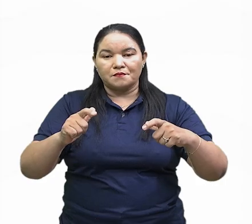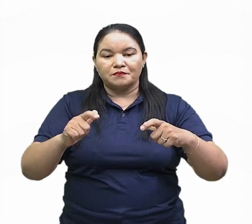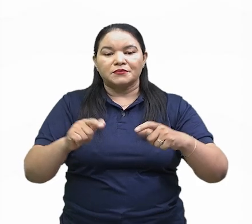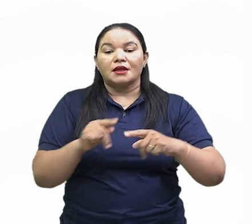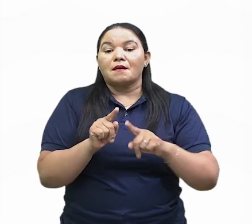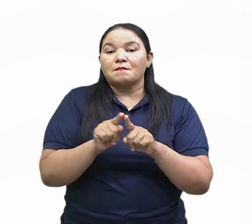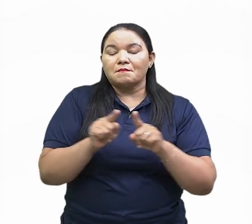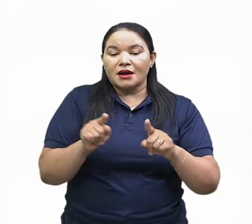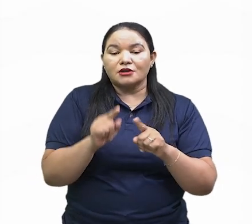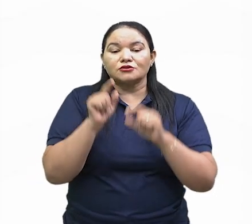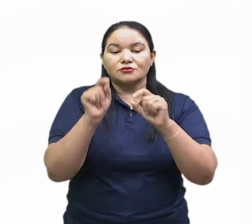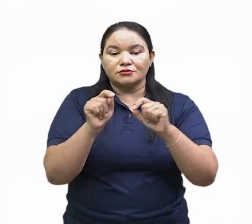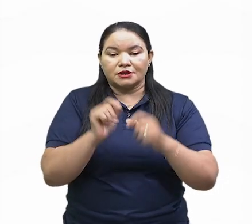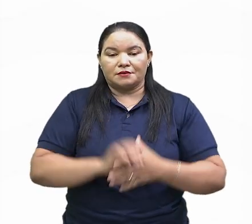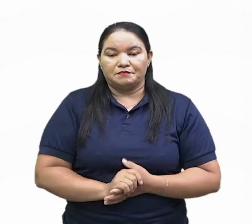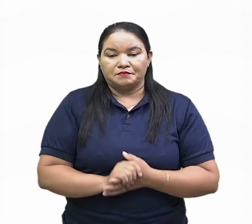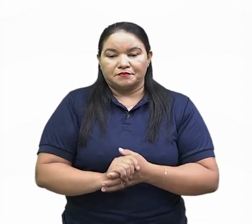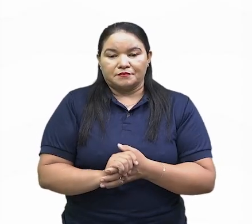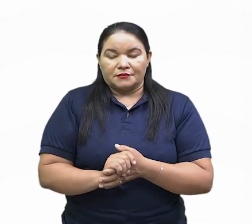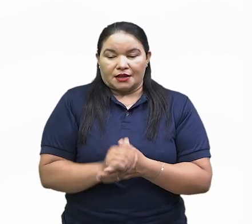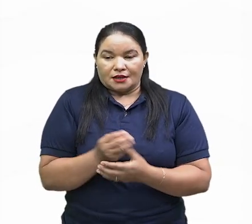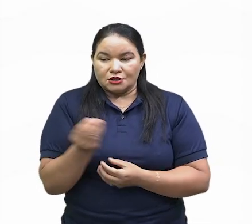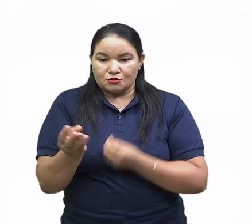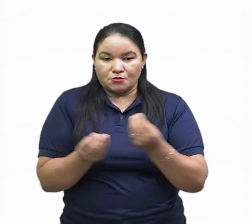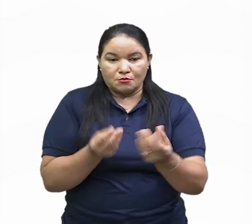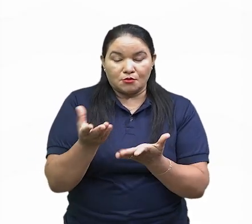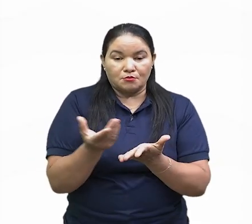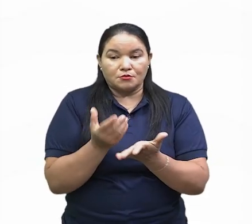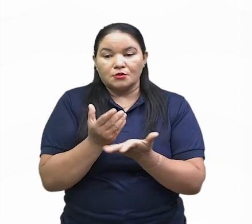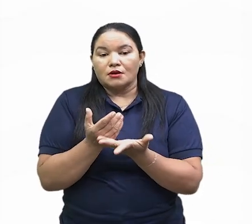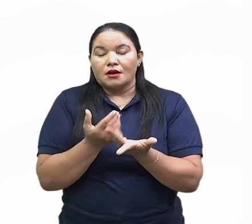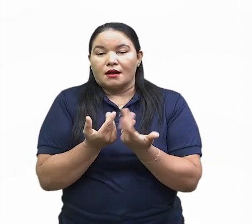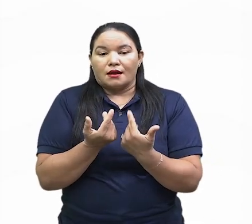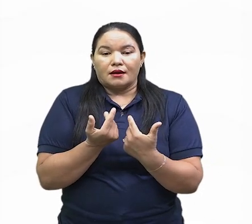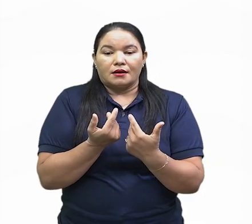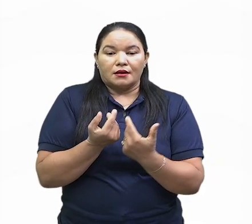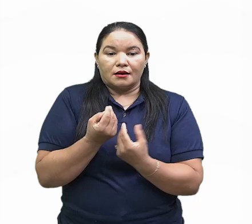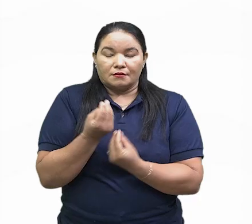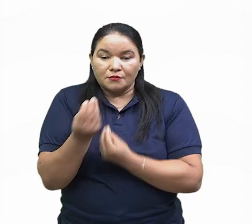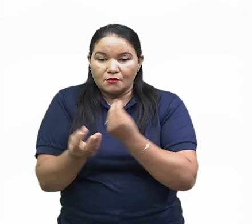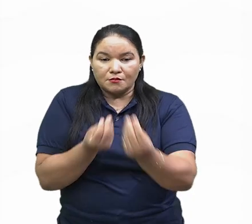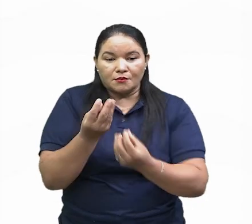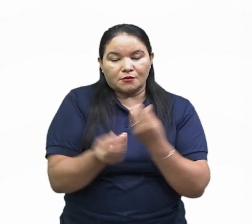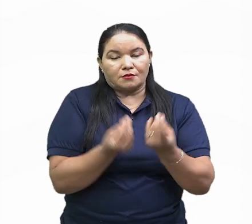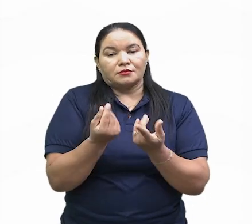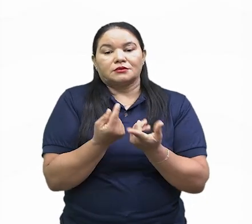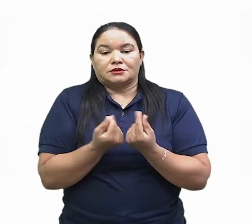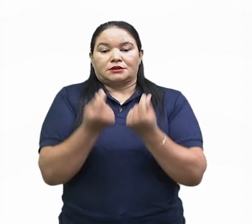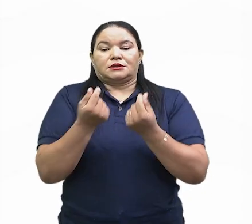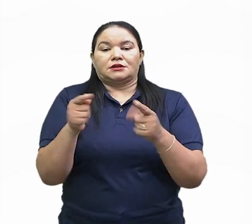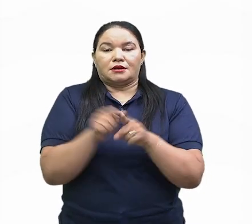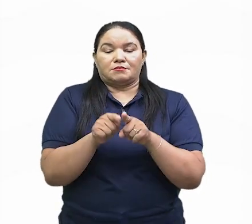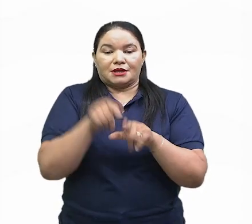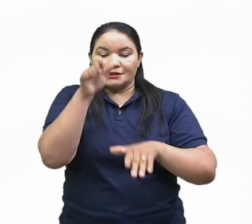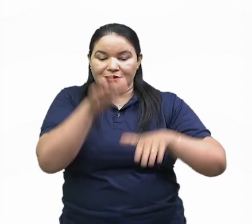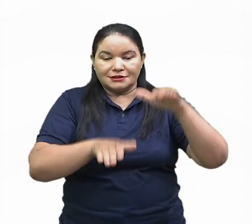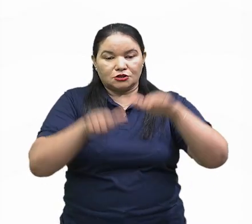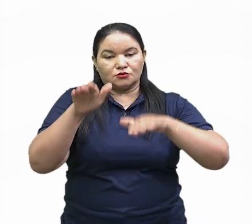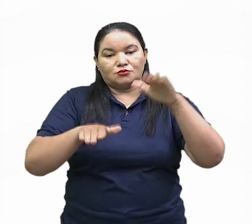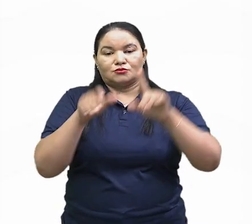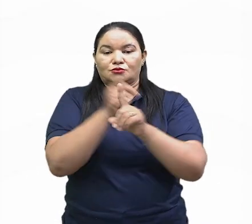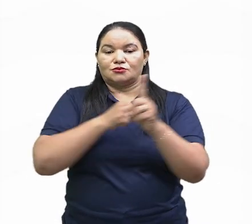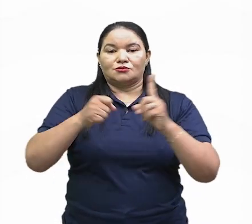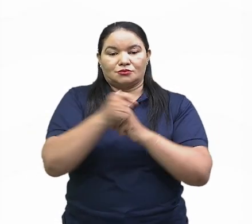olha só, a má distribuição de renda e, consequentemente, a desigualdade